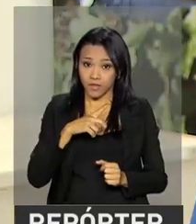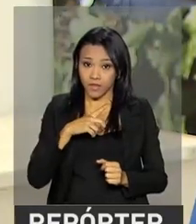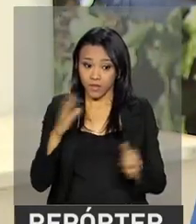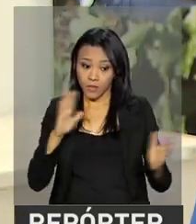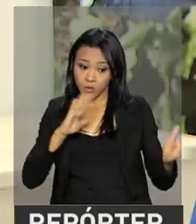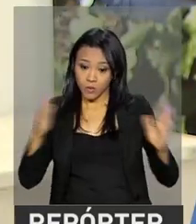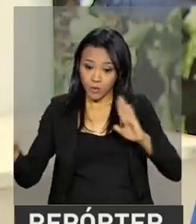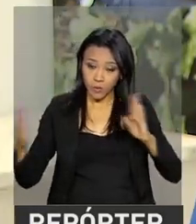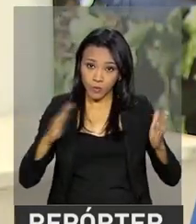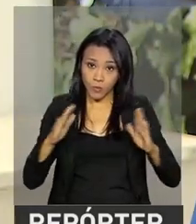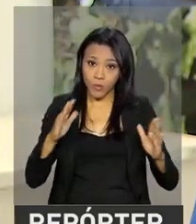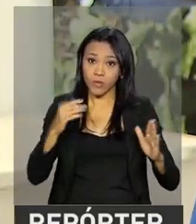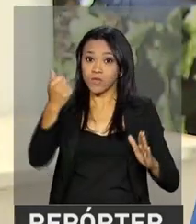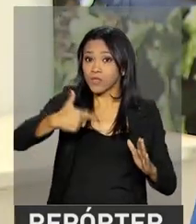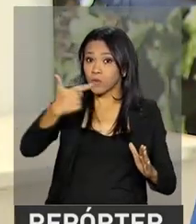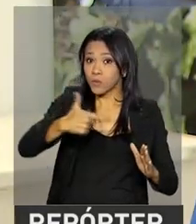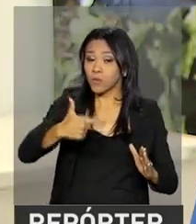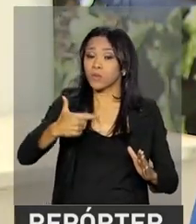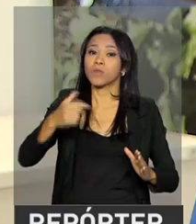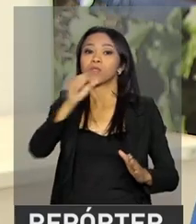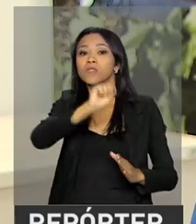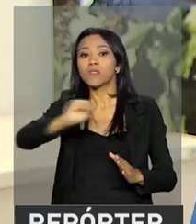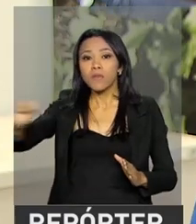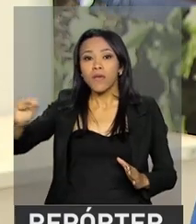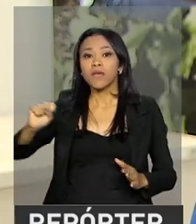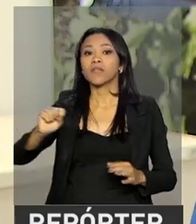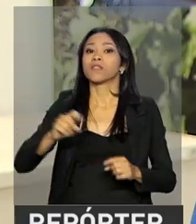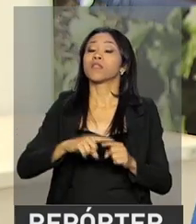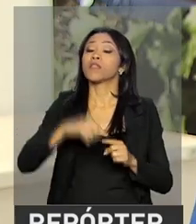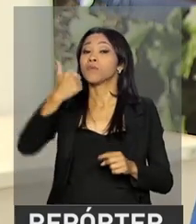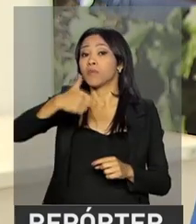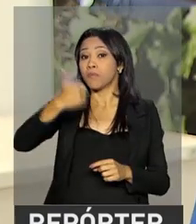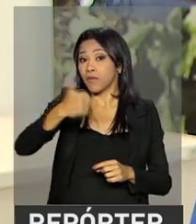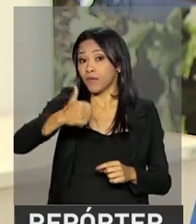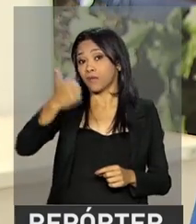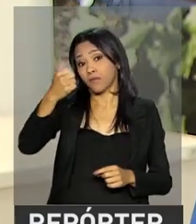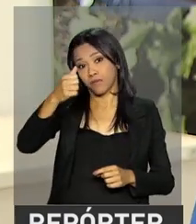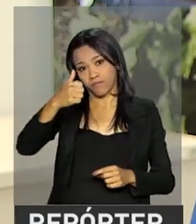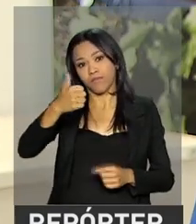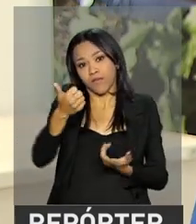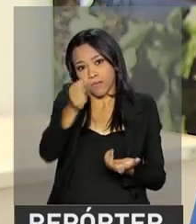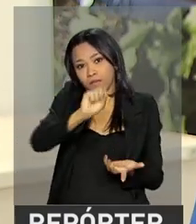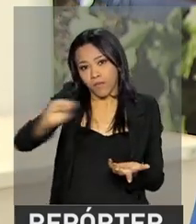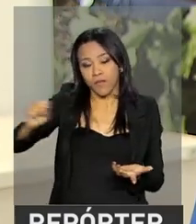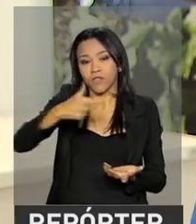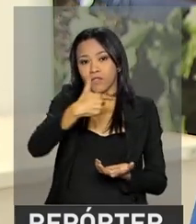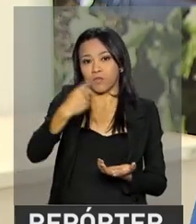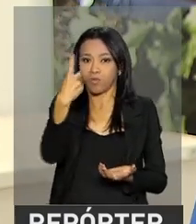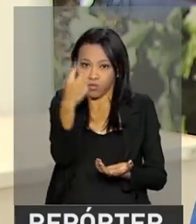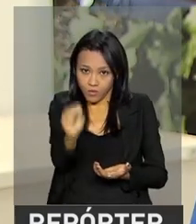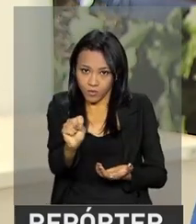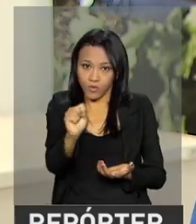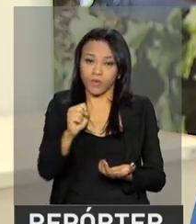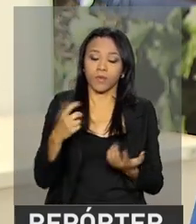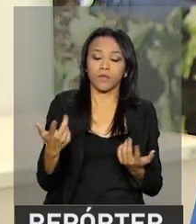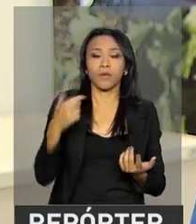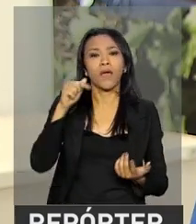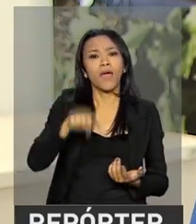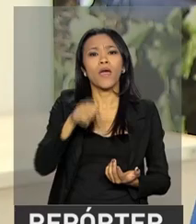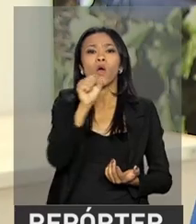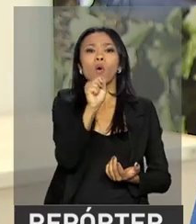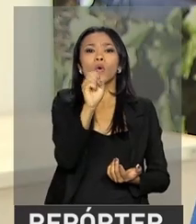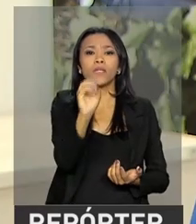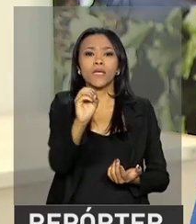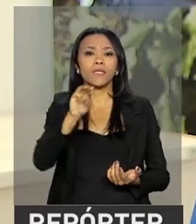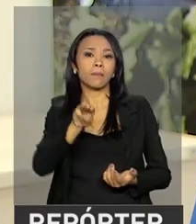pega segundo semestre de 2007 o primeiro em 2005 para este volume de total de recursos do plano só foi 30 milhões